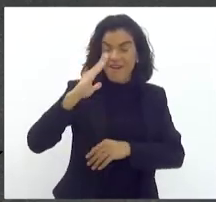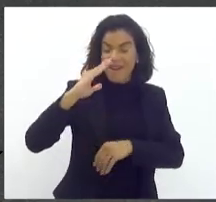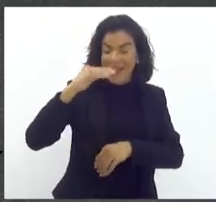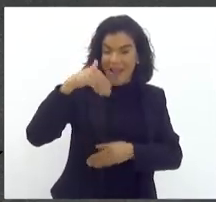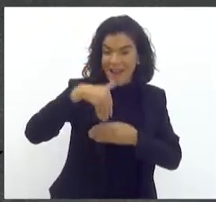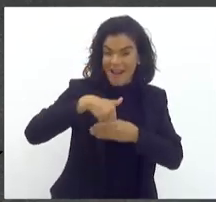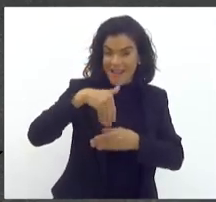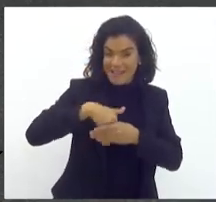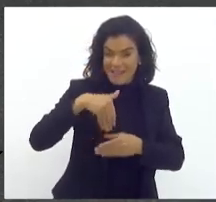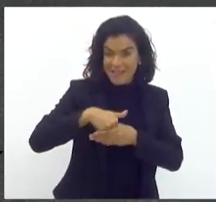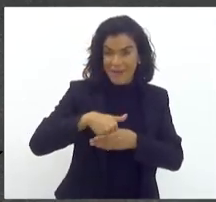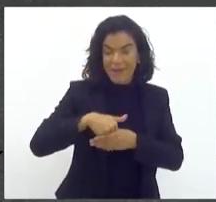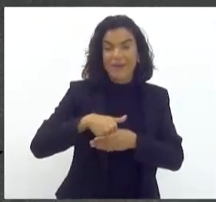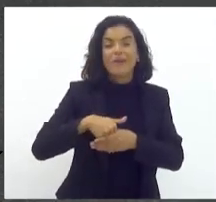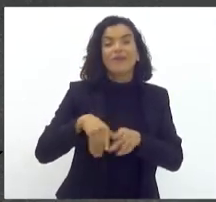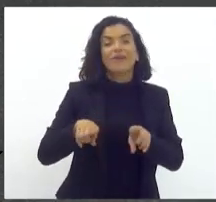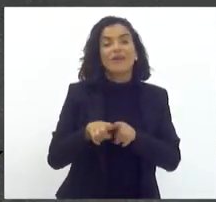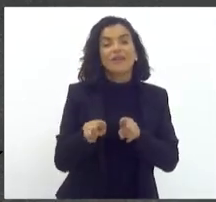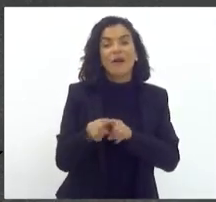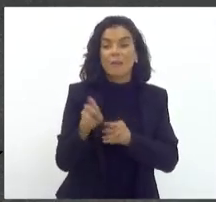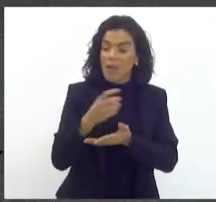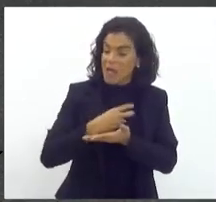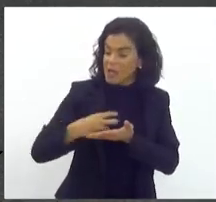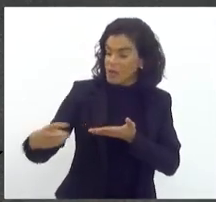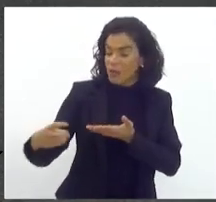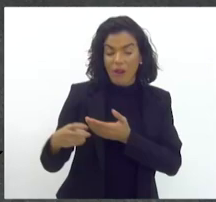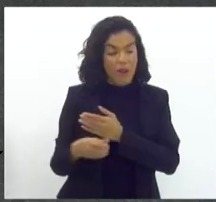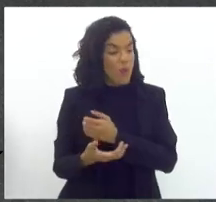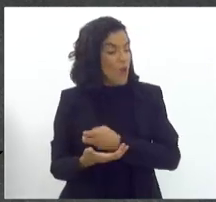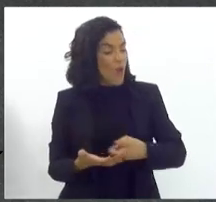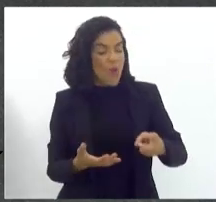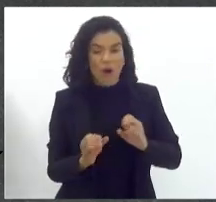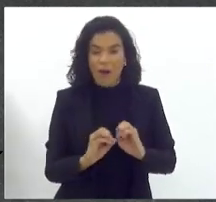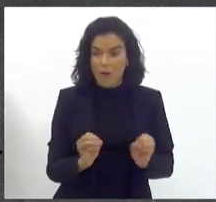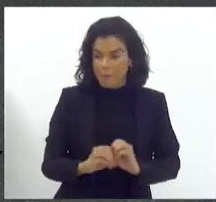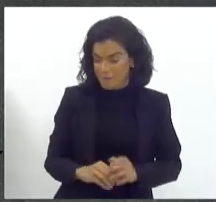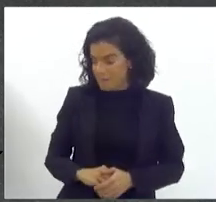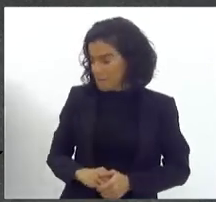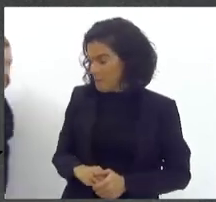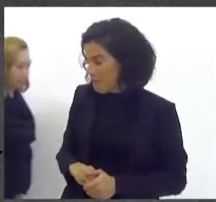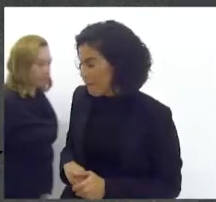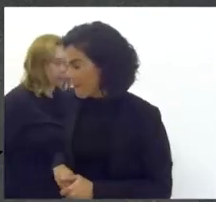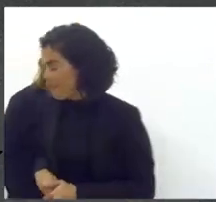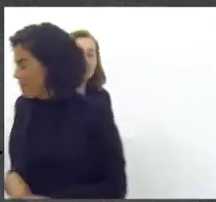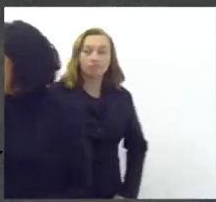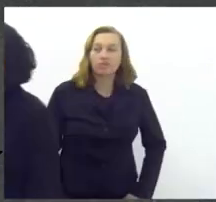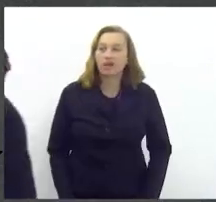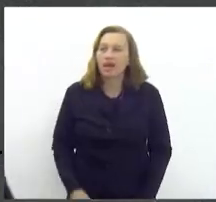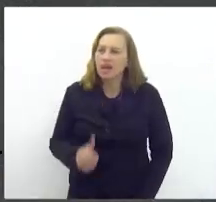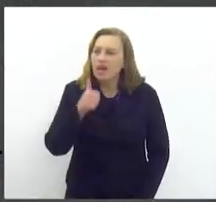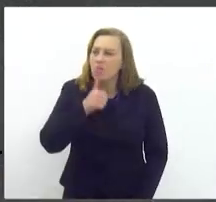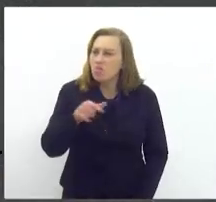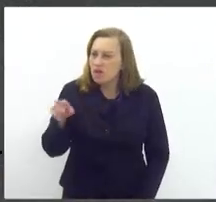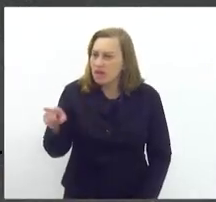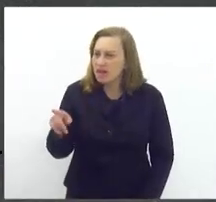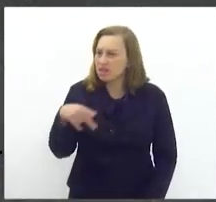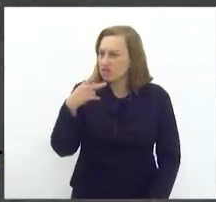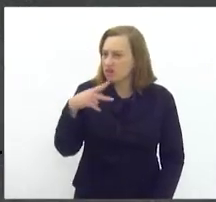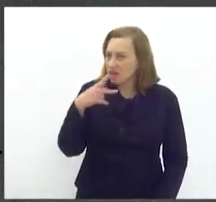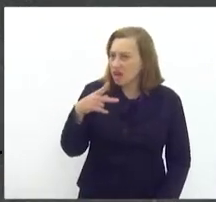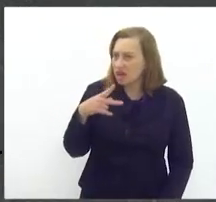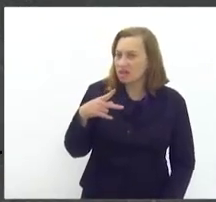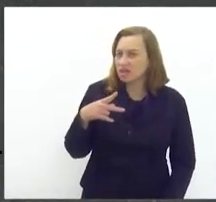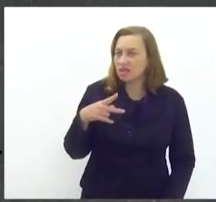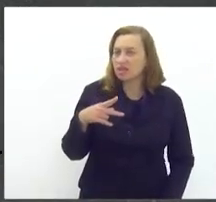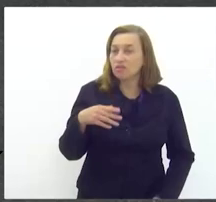e determinar quem exonerado e quem não é no caso aquela senhora que estão dizendo que foi